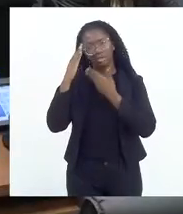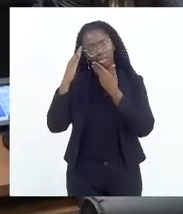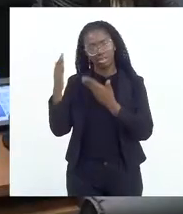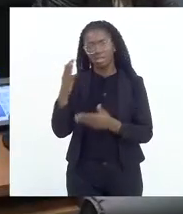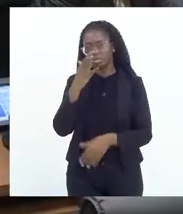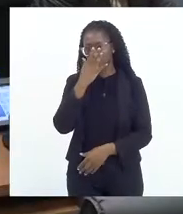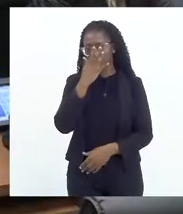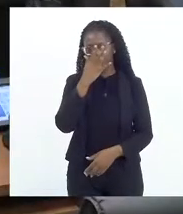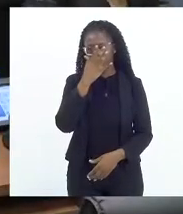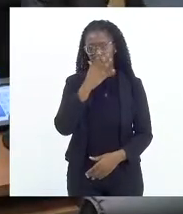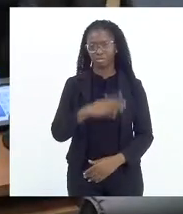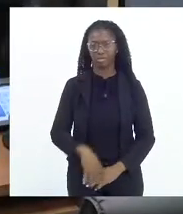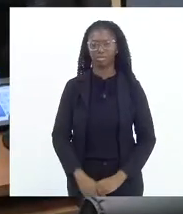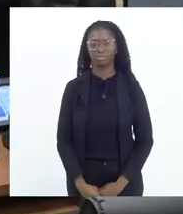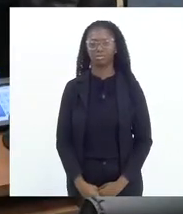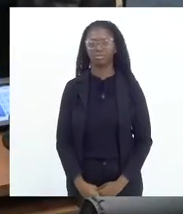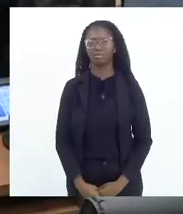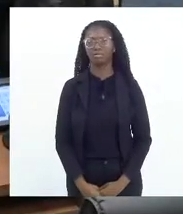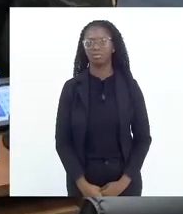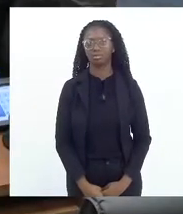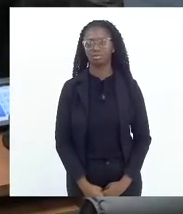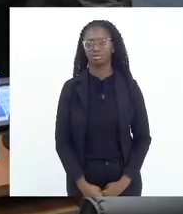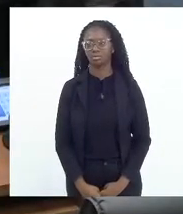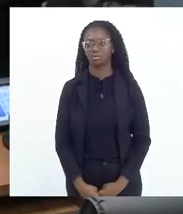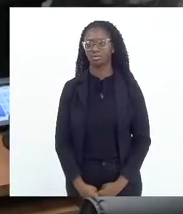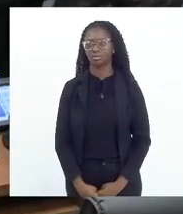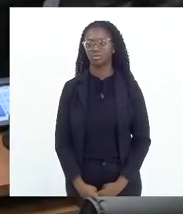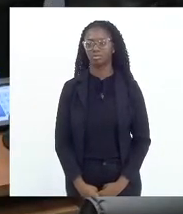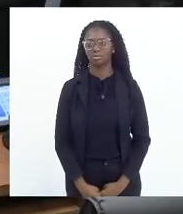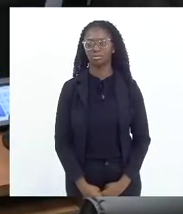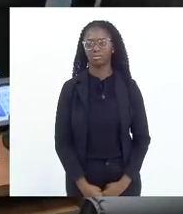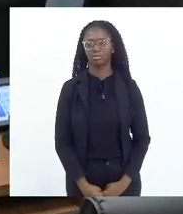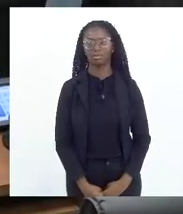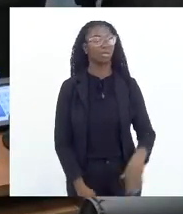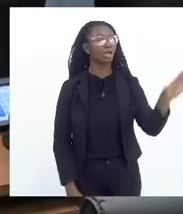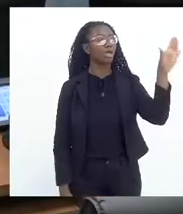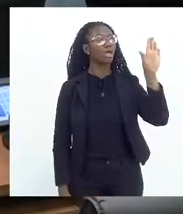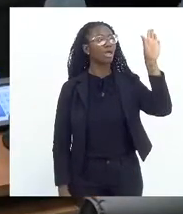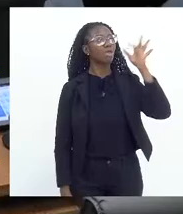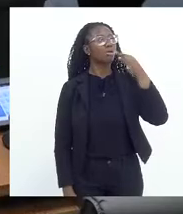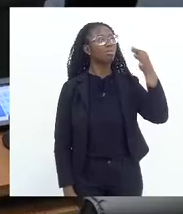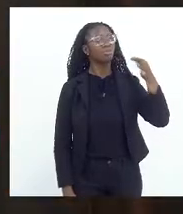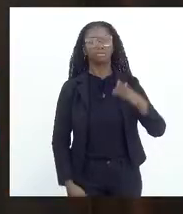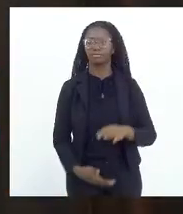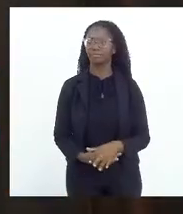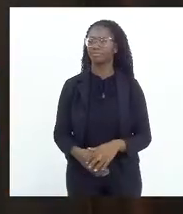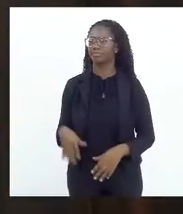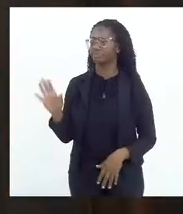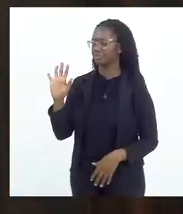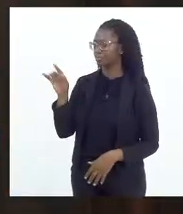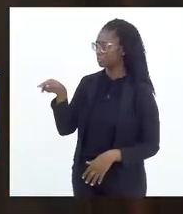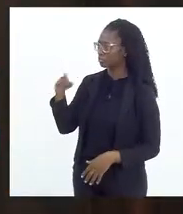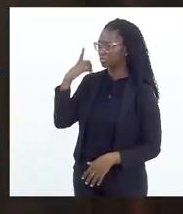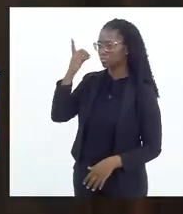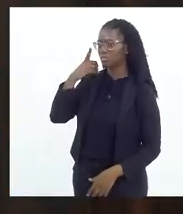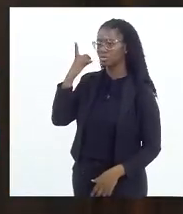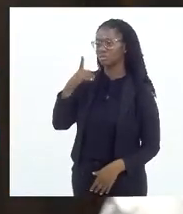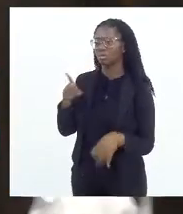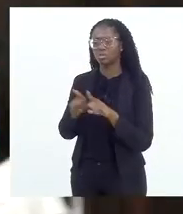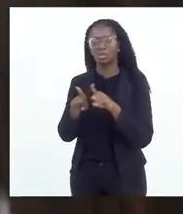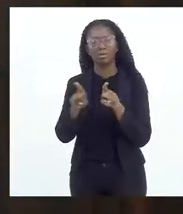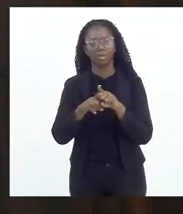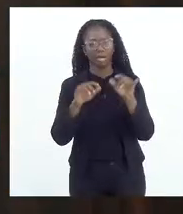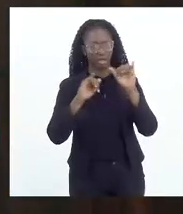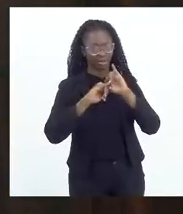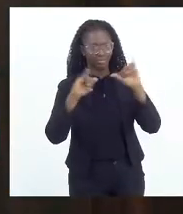Aceito o registro, deputado. Valeu, meu amigo. Presidente. Anuncie. Pela ordem. Oi, Região. Oi, deputado. Então, só para a gente também